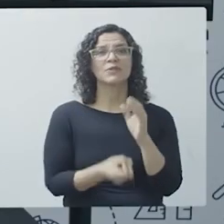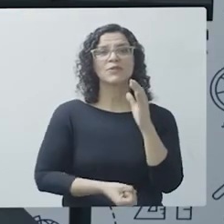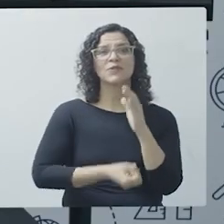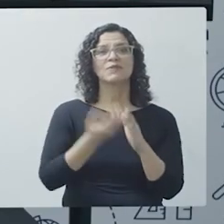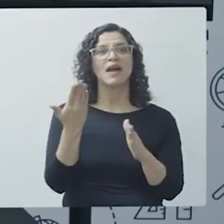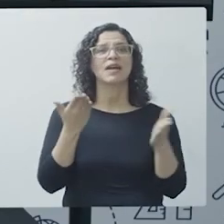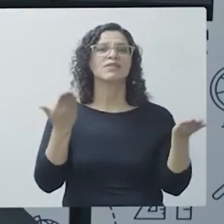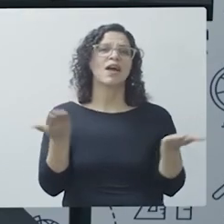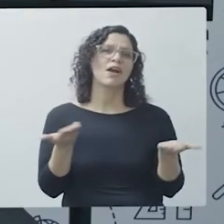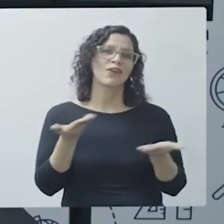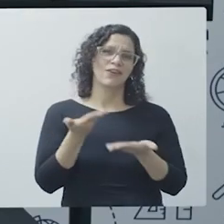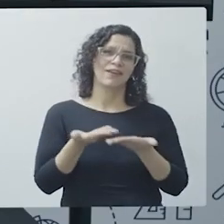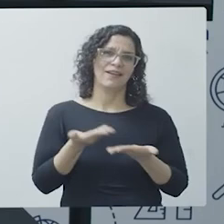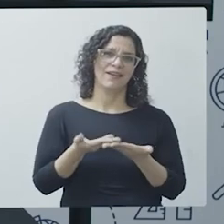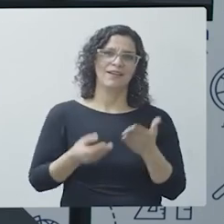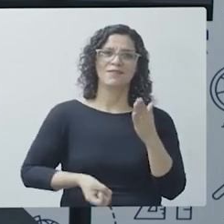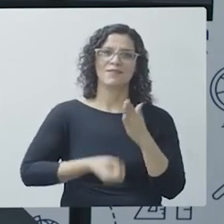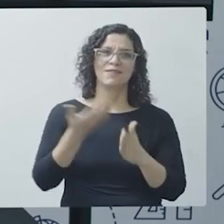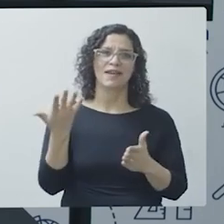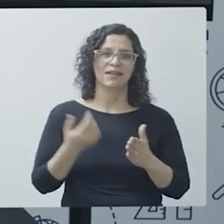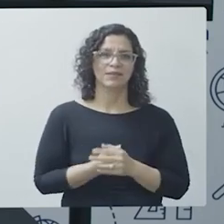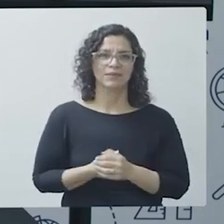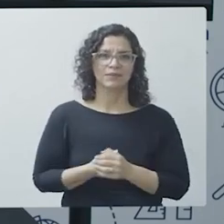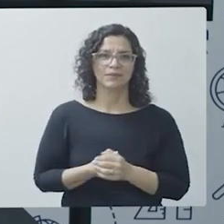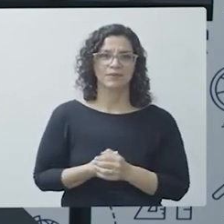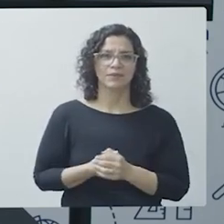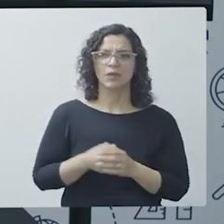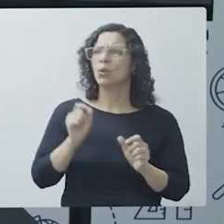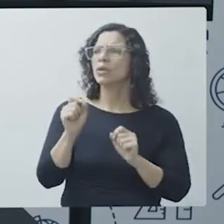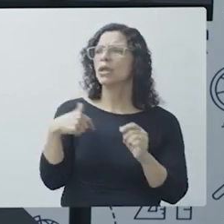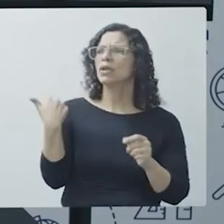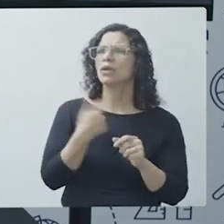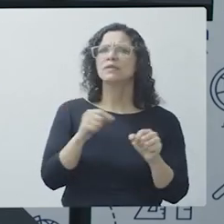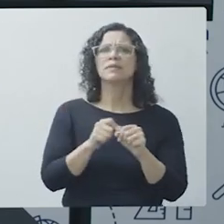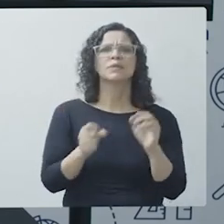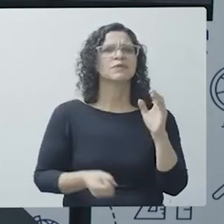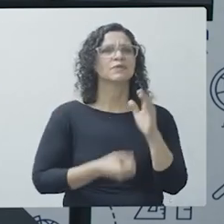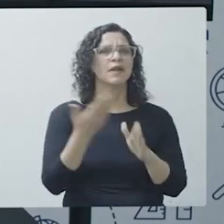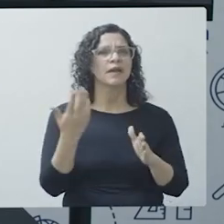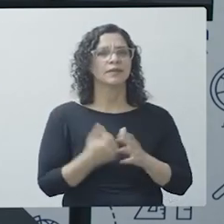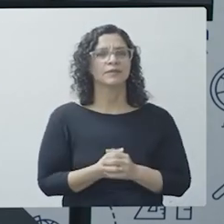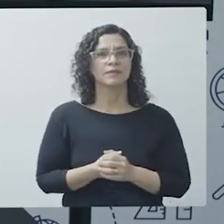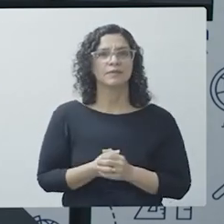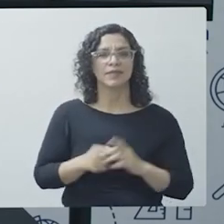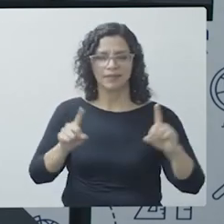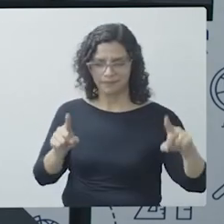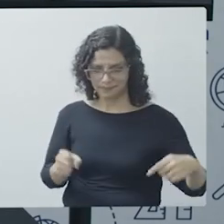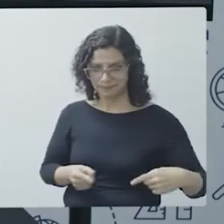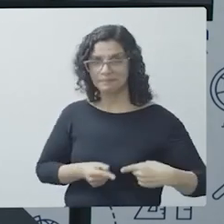Fizemos vários durante a aula. Nós fizemos vários o quê durante a aula?